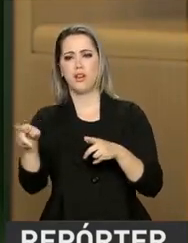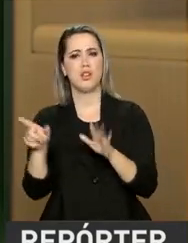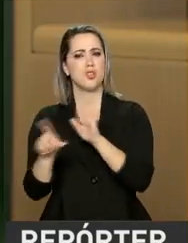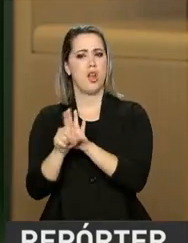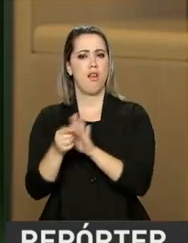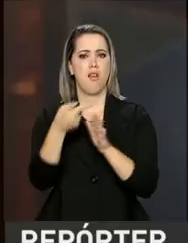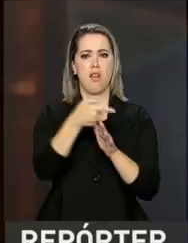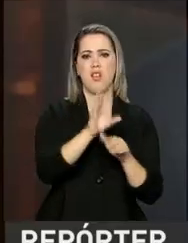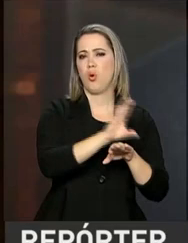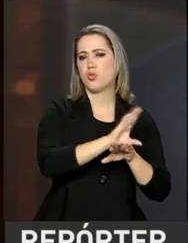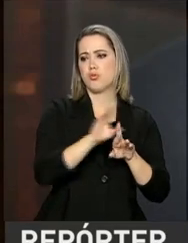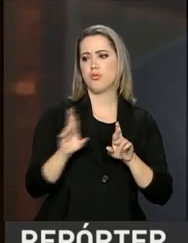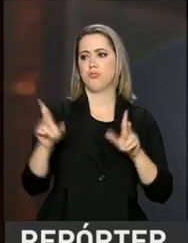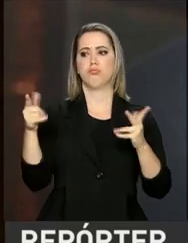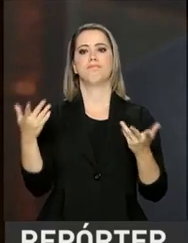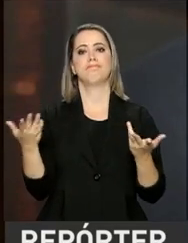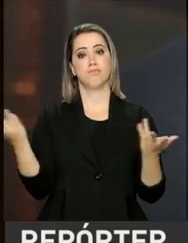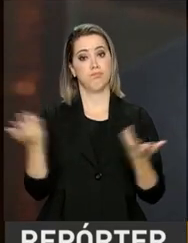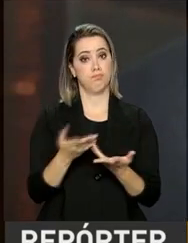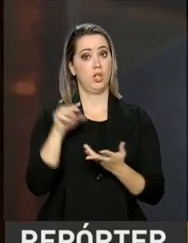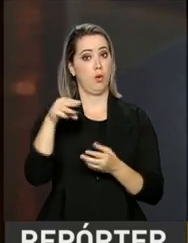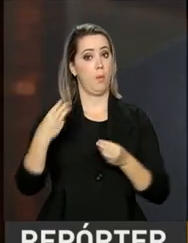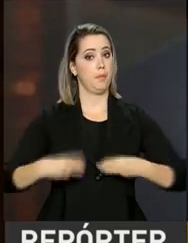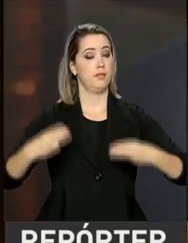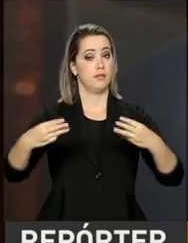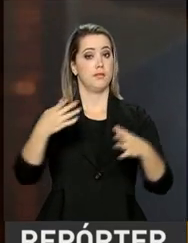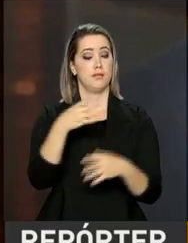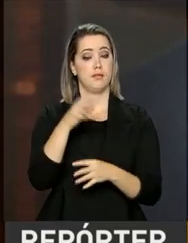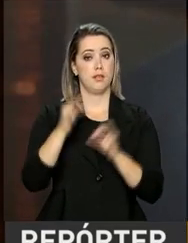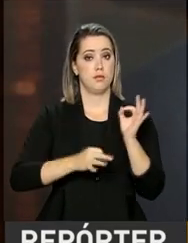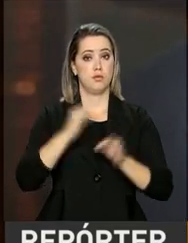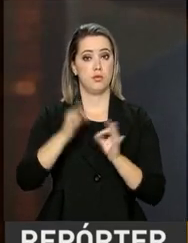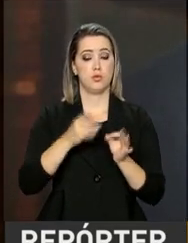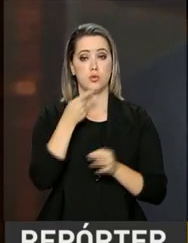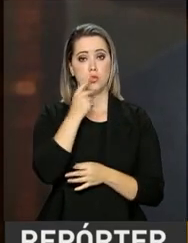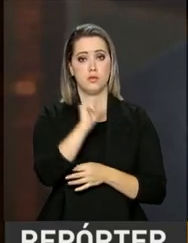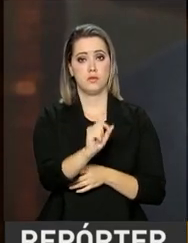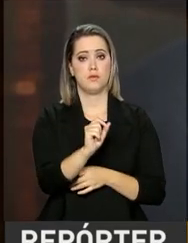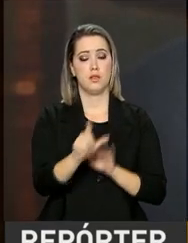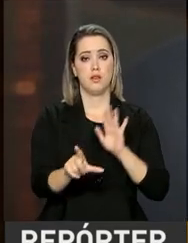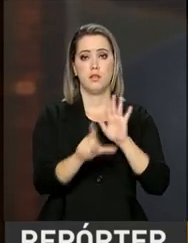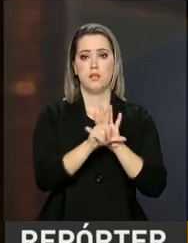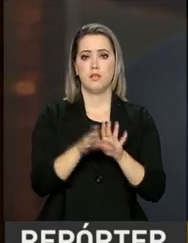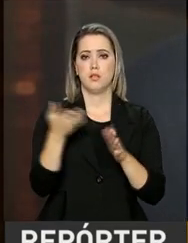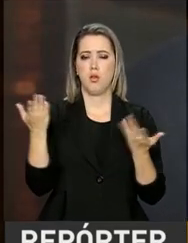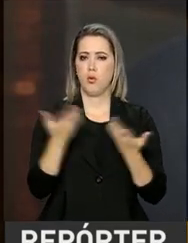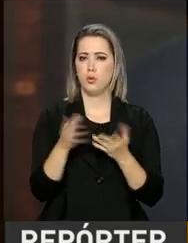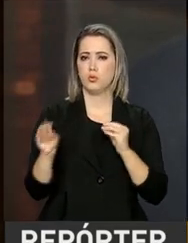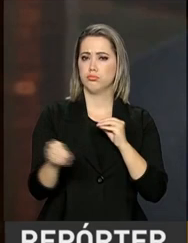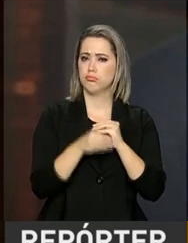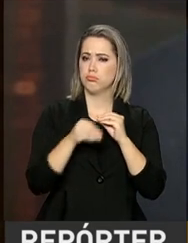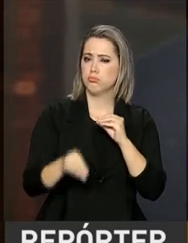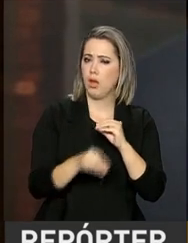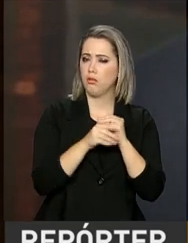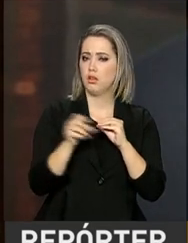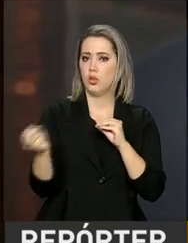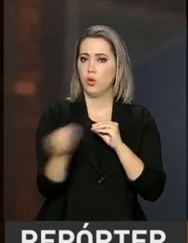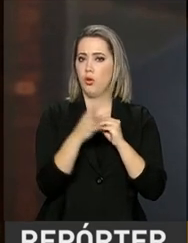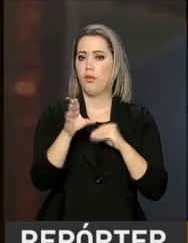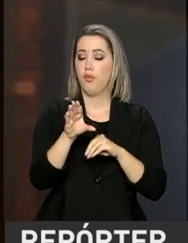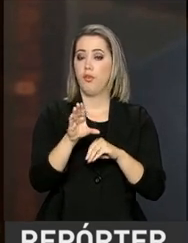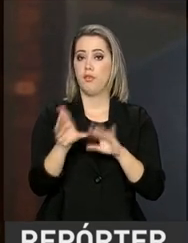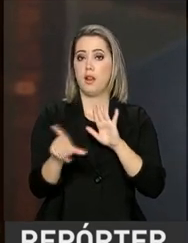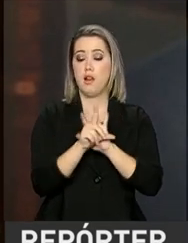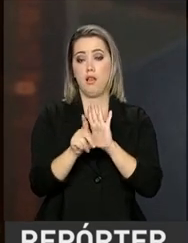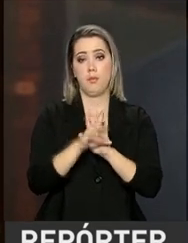migratória para o Ministério da Justiça a lei de imigração sancionada pelo presidente Michel Temer atualiza a legislação brasileira nessa